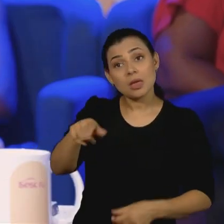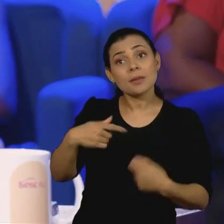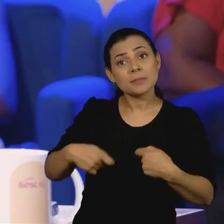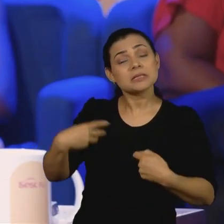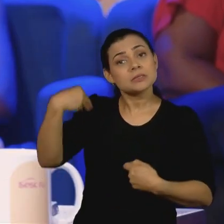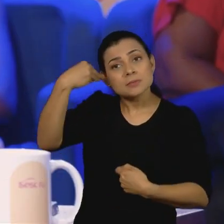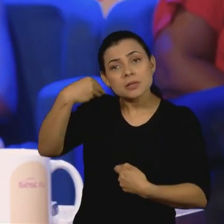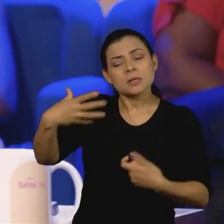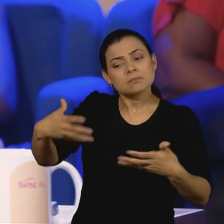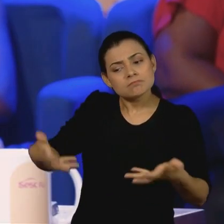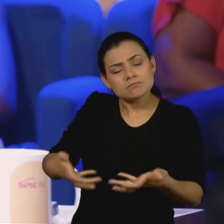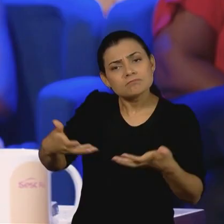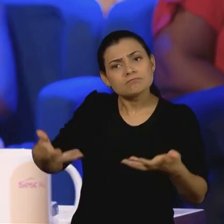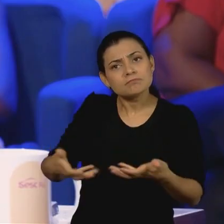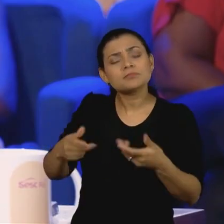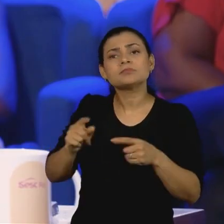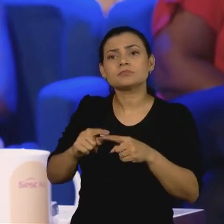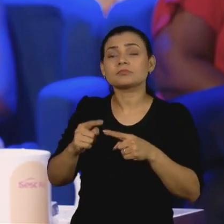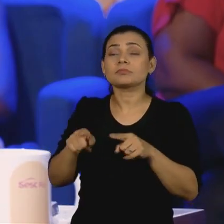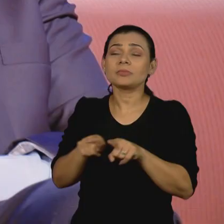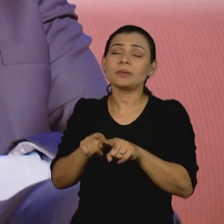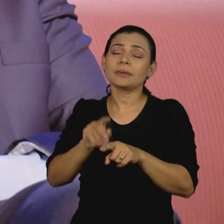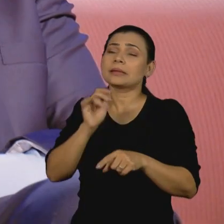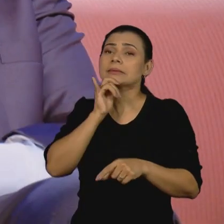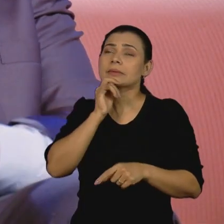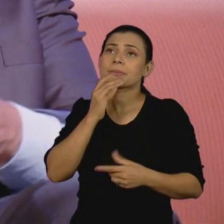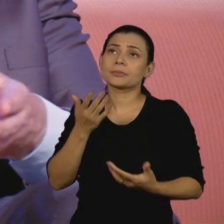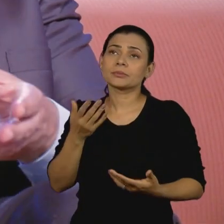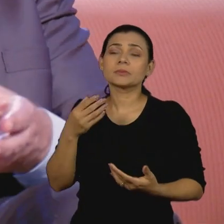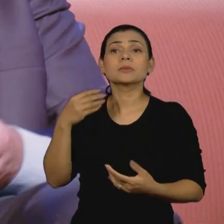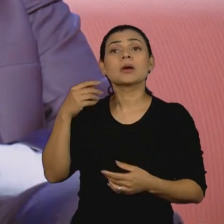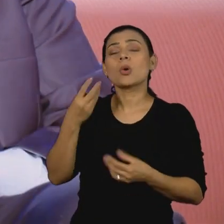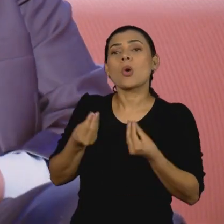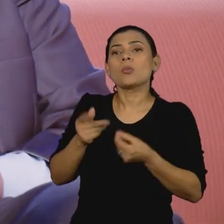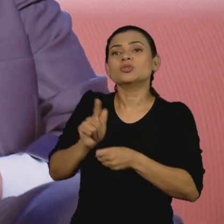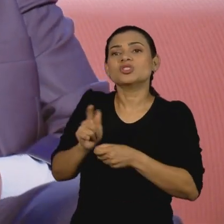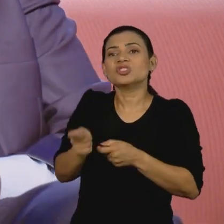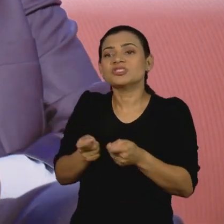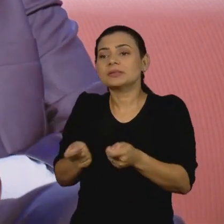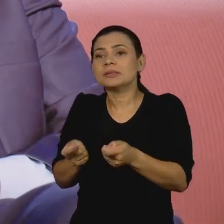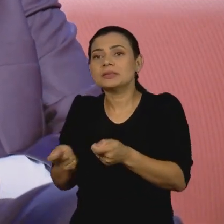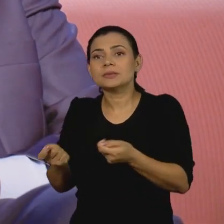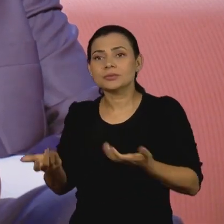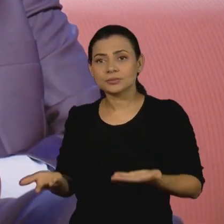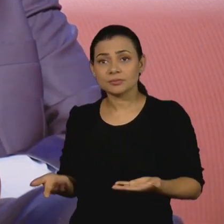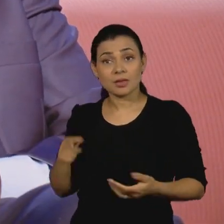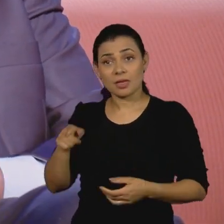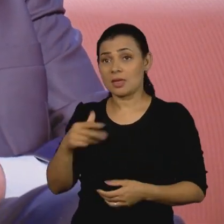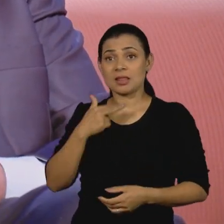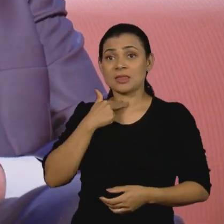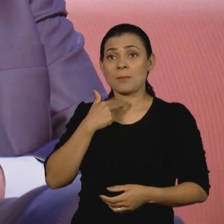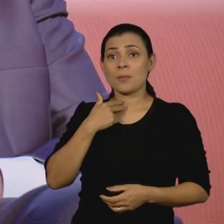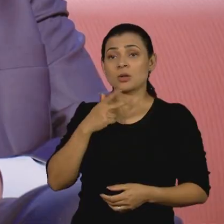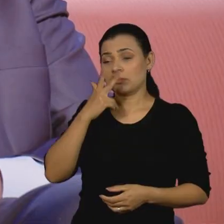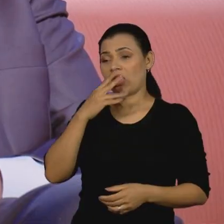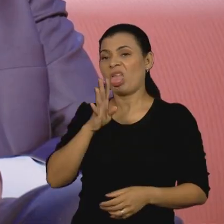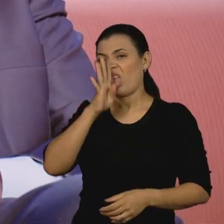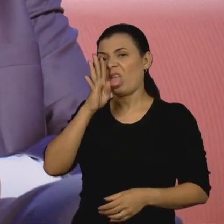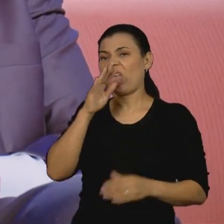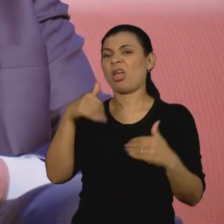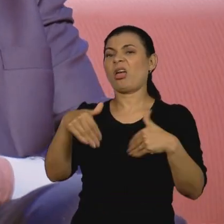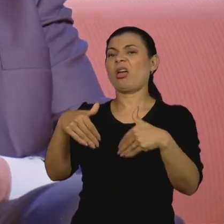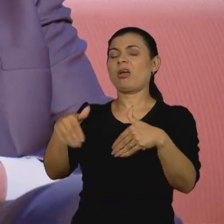preparado para a questão relacionada à gestão. Ele não pode ser mais distante. Na